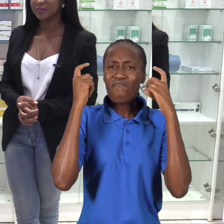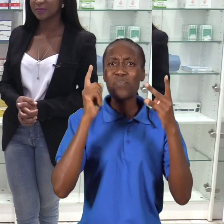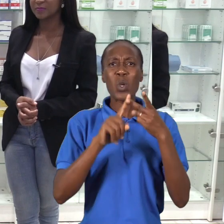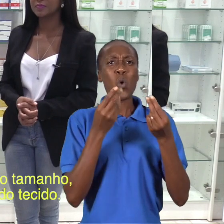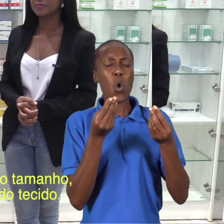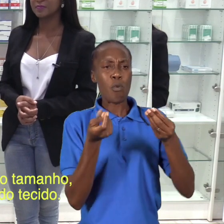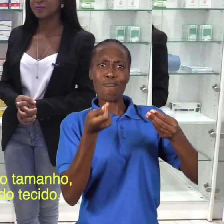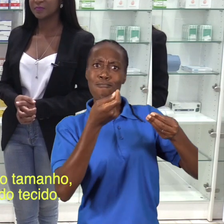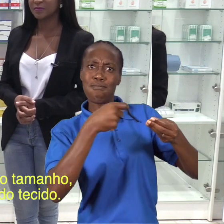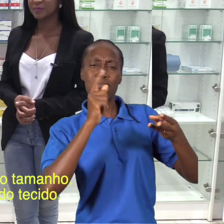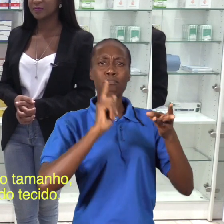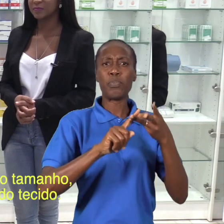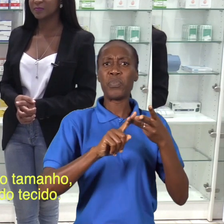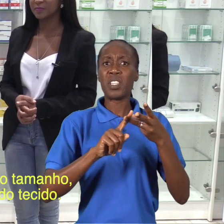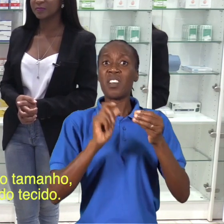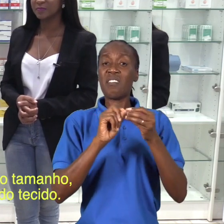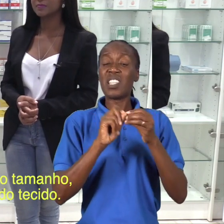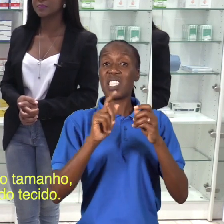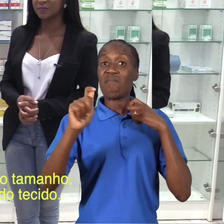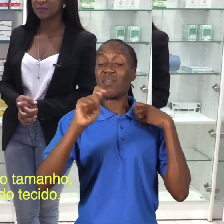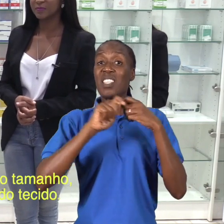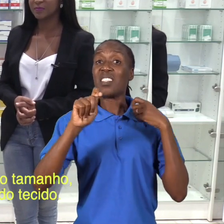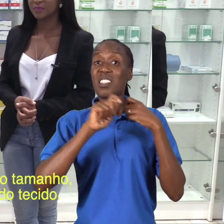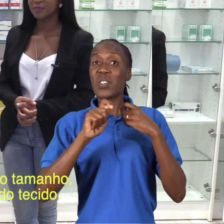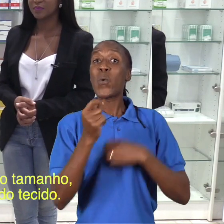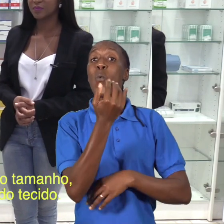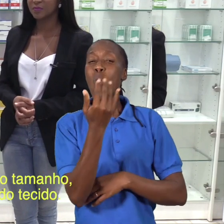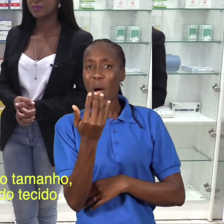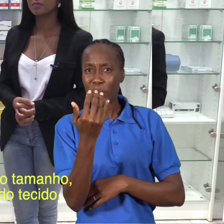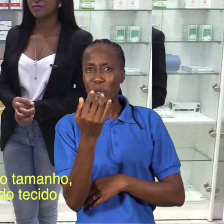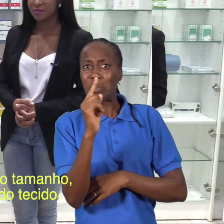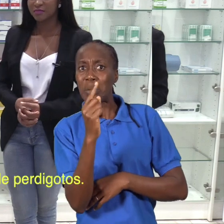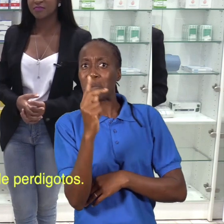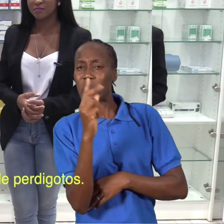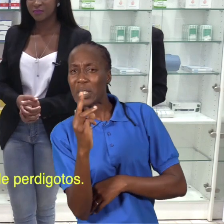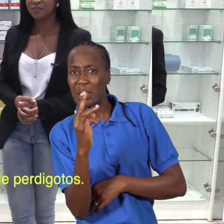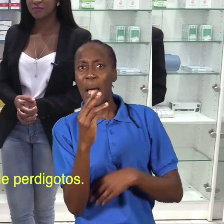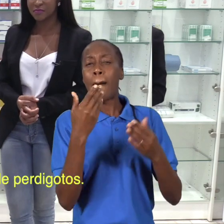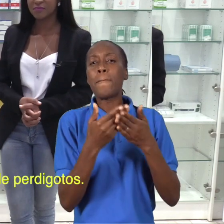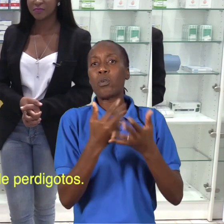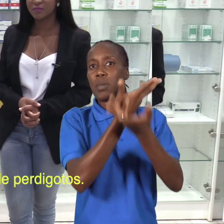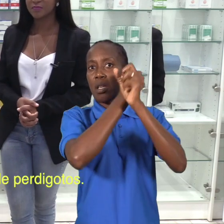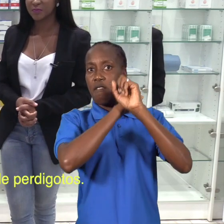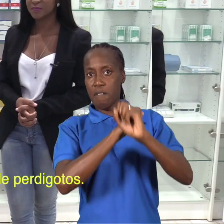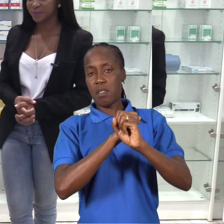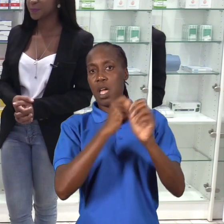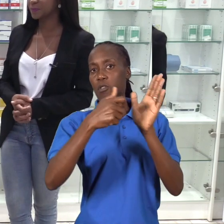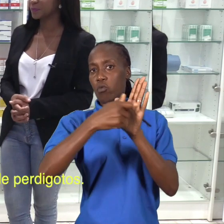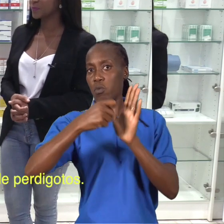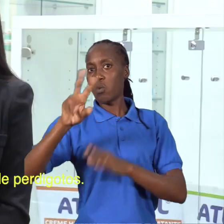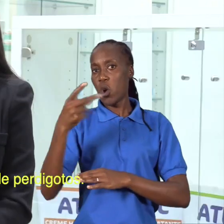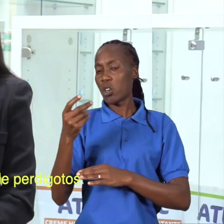tecido, a duplicação do tecido para evitar essa passagem de